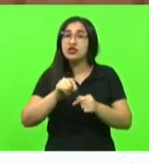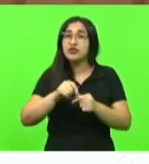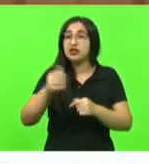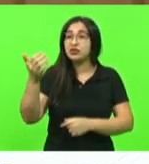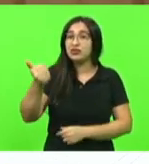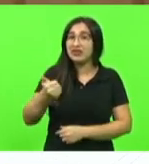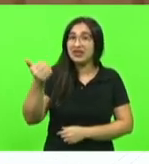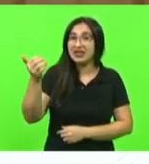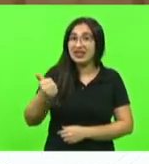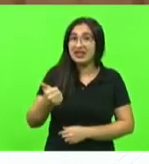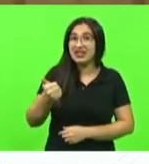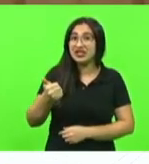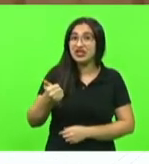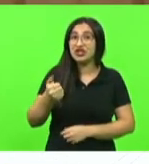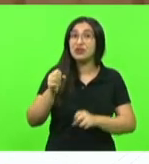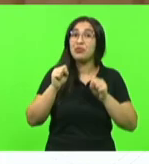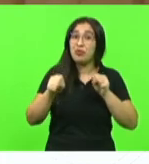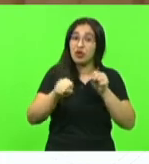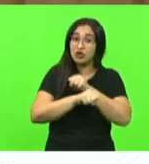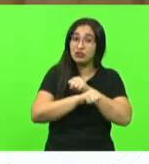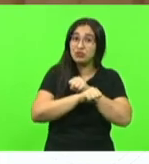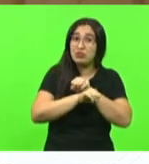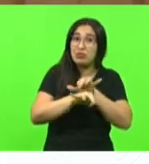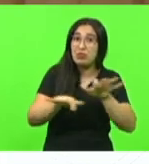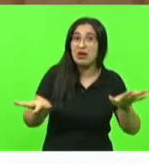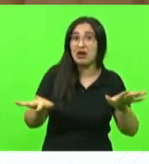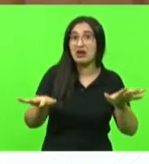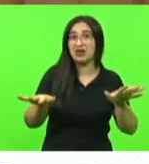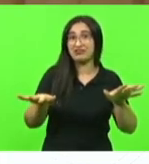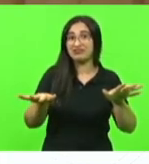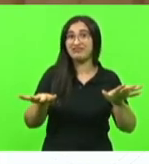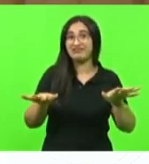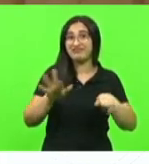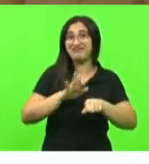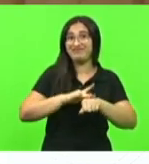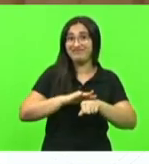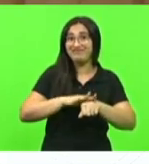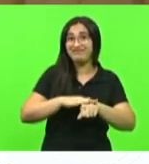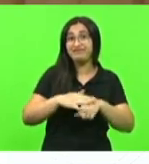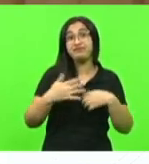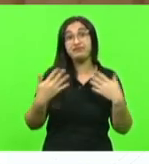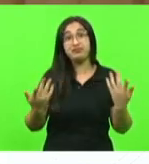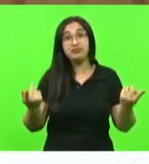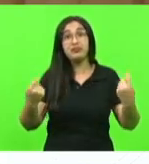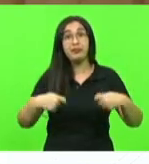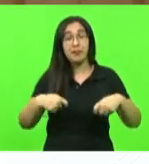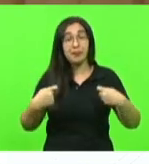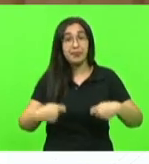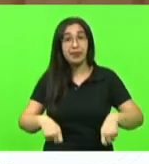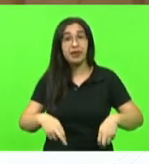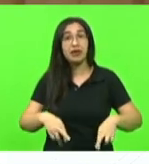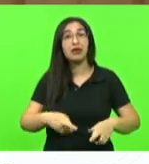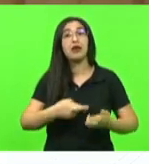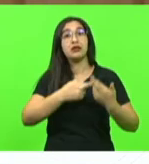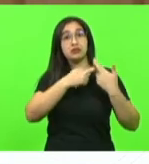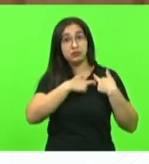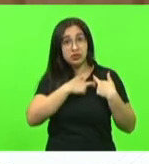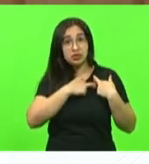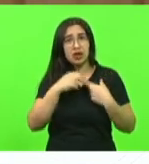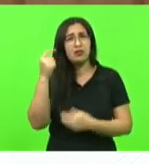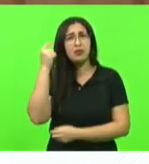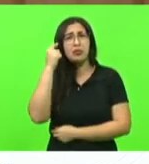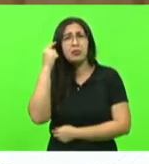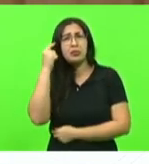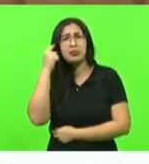transmitida a deputado Nazareno. Então, nós não podemos também ser irresponsáveis de pensar que basta